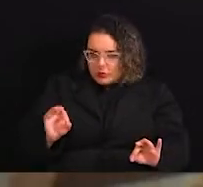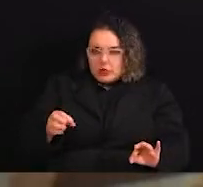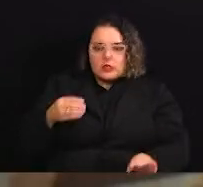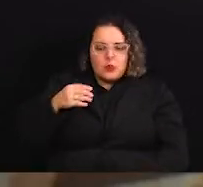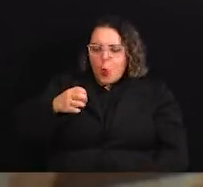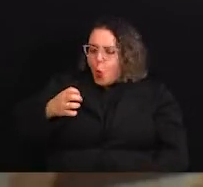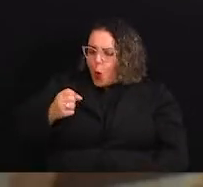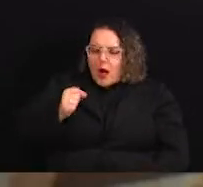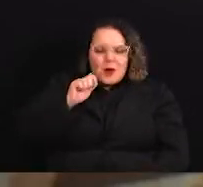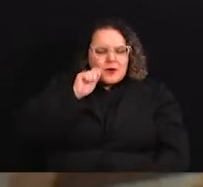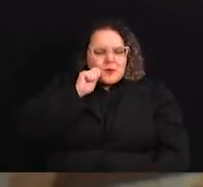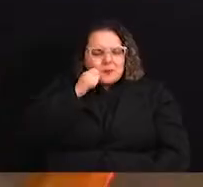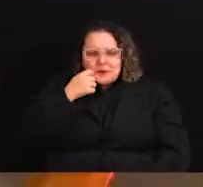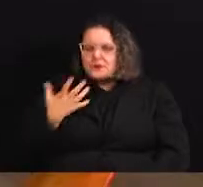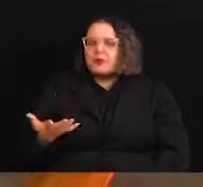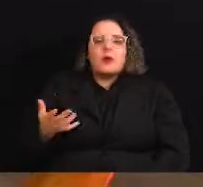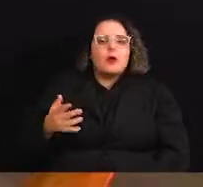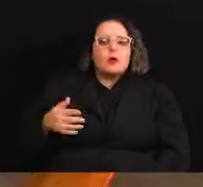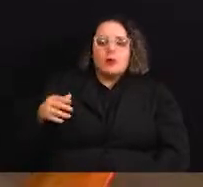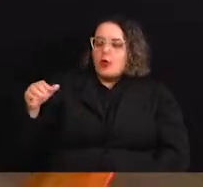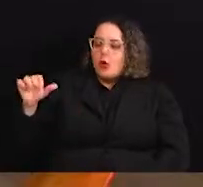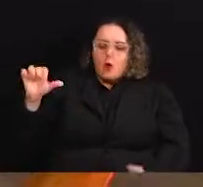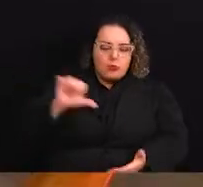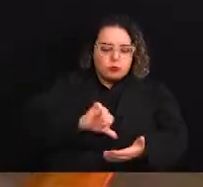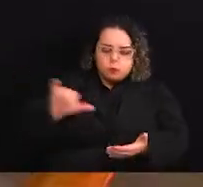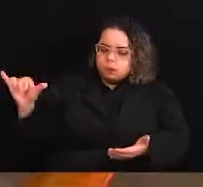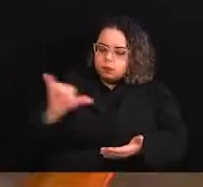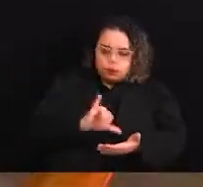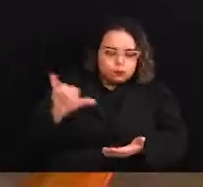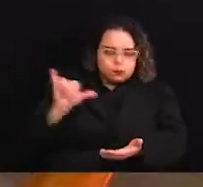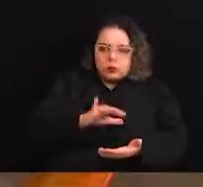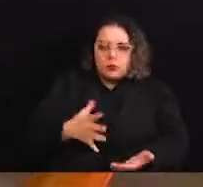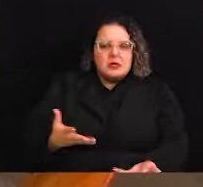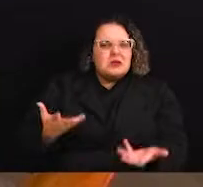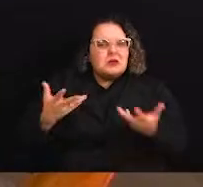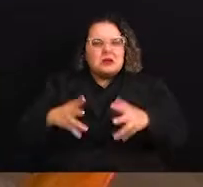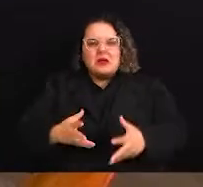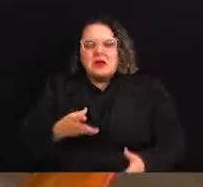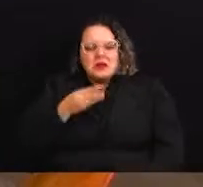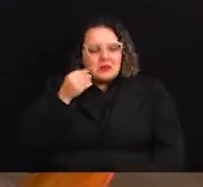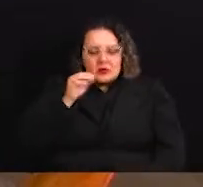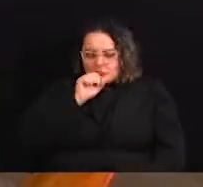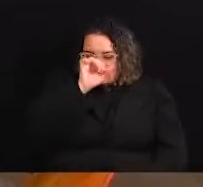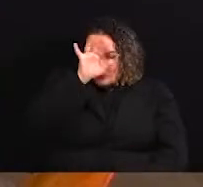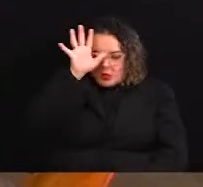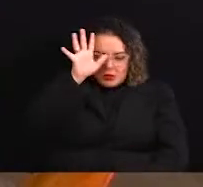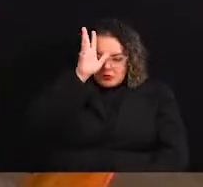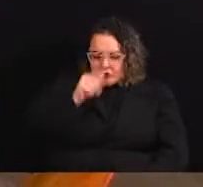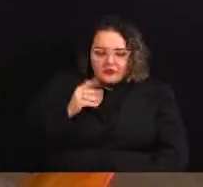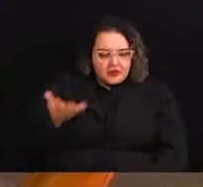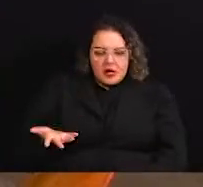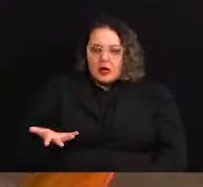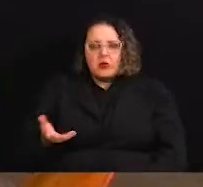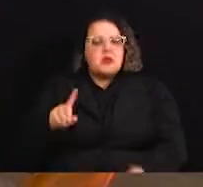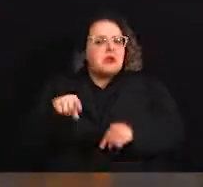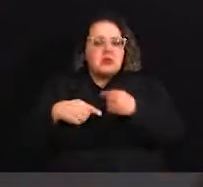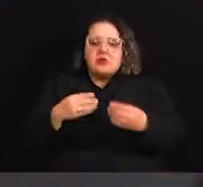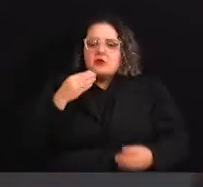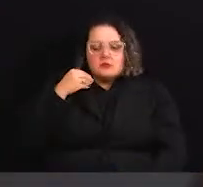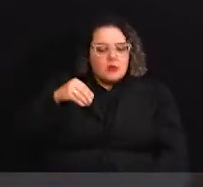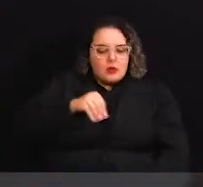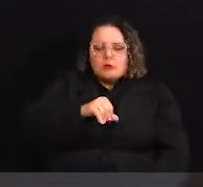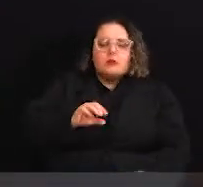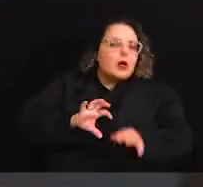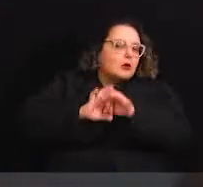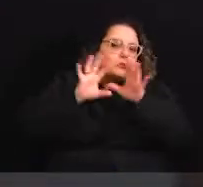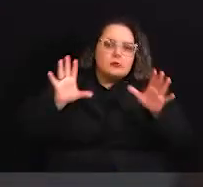Pessoa. É. Quiser temperar com limão. Com limão, com vinagre, não quer sentir o gosto do frango, quer pôr um outro tempero. Fica à vontade, o